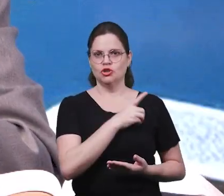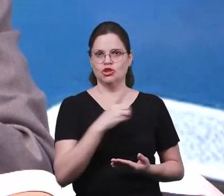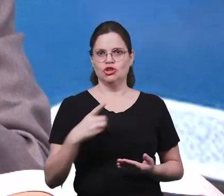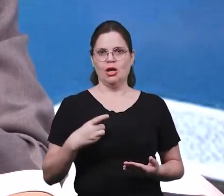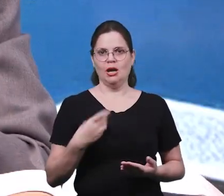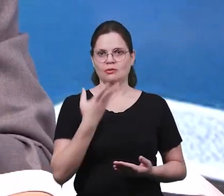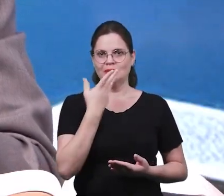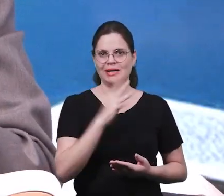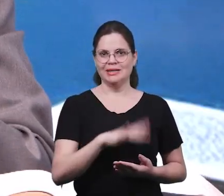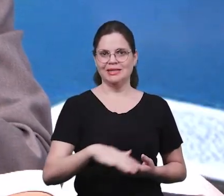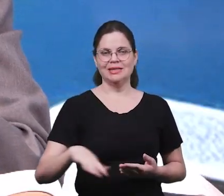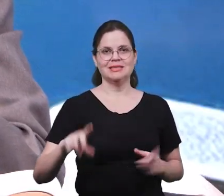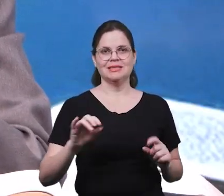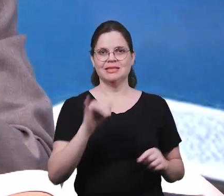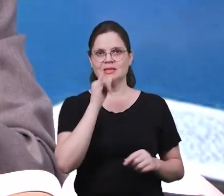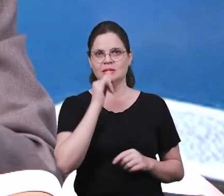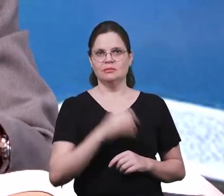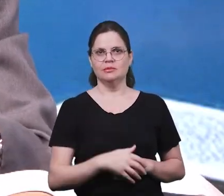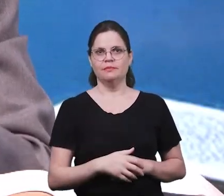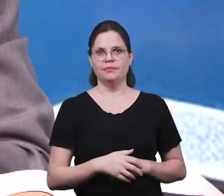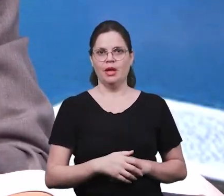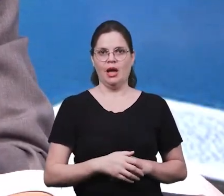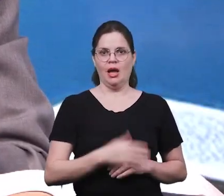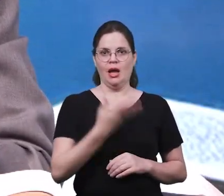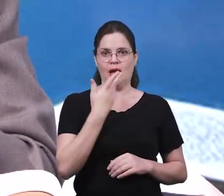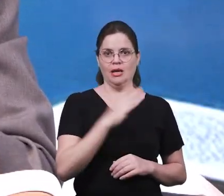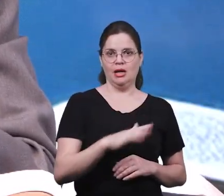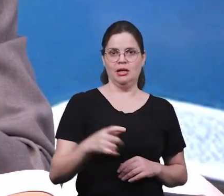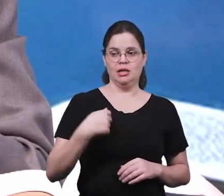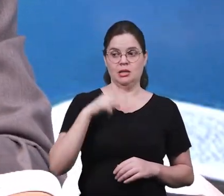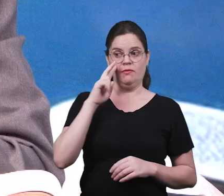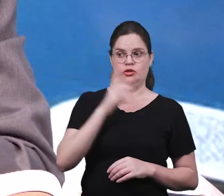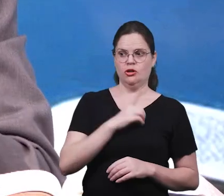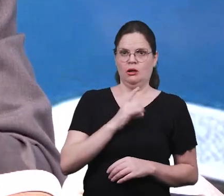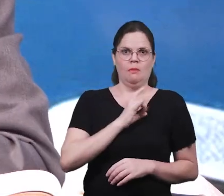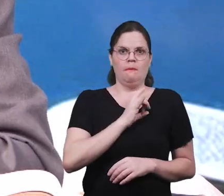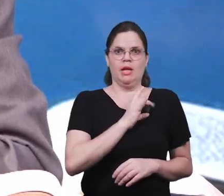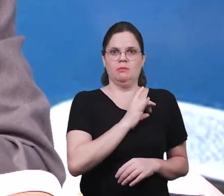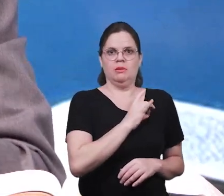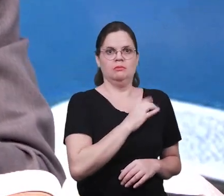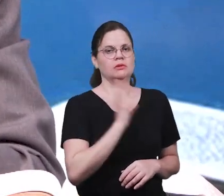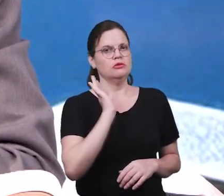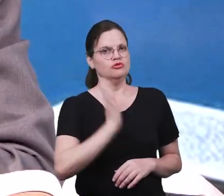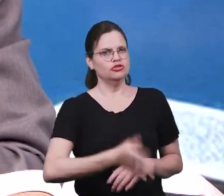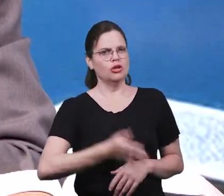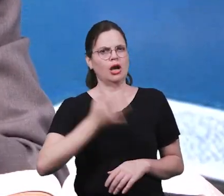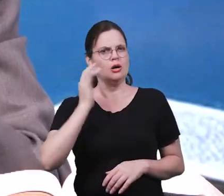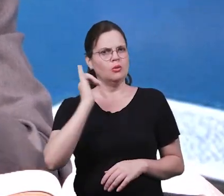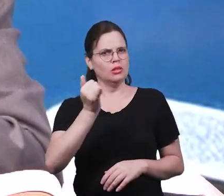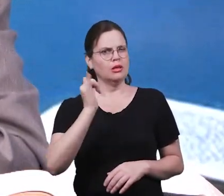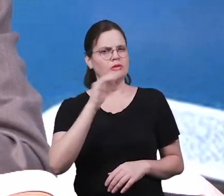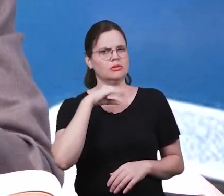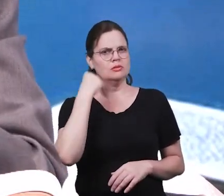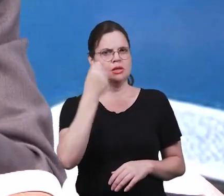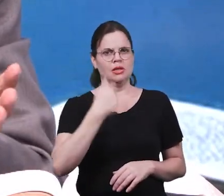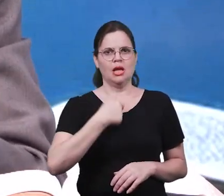com criança no sentido de a criança ter medo do diácono. Eu até acho que já contei isso numa outra experiência,